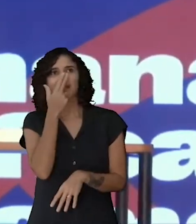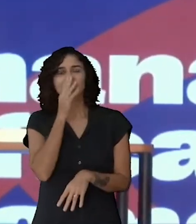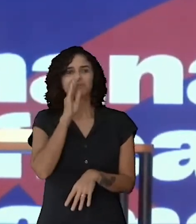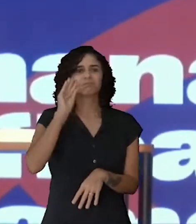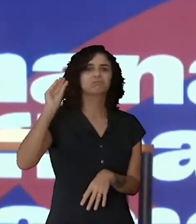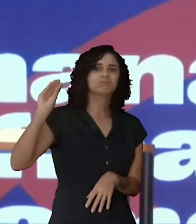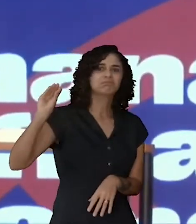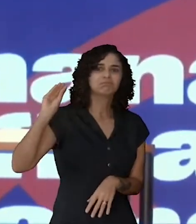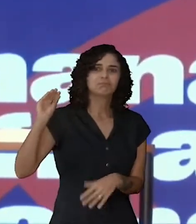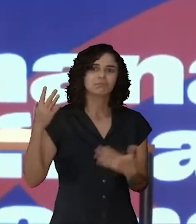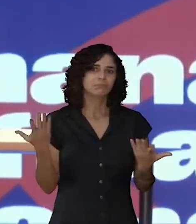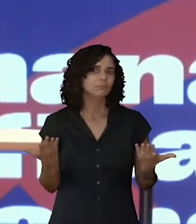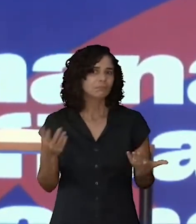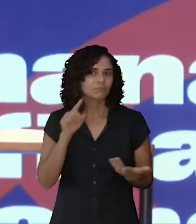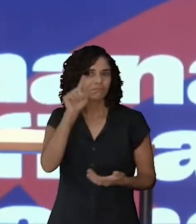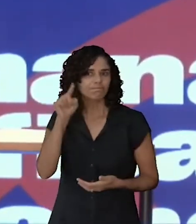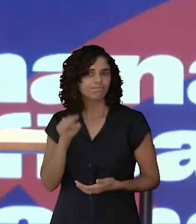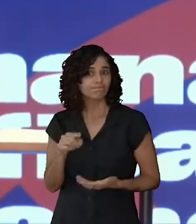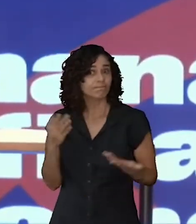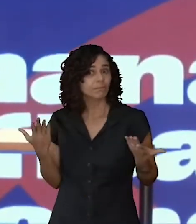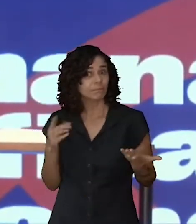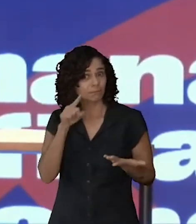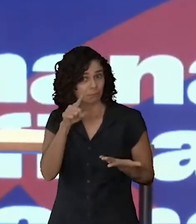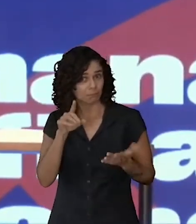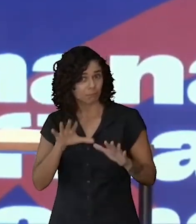Será que não é o seu caso?